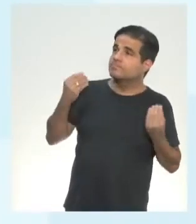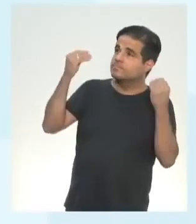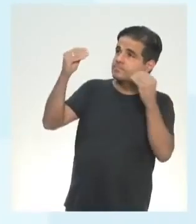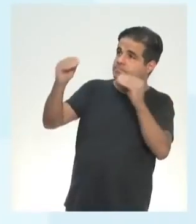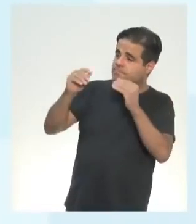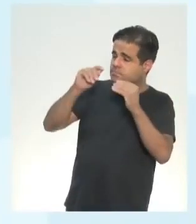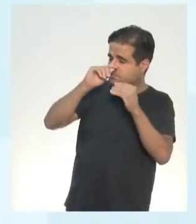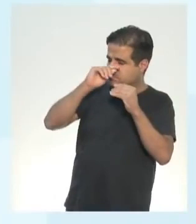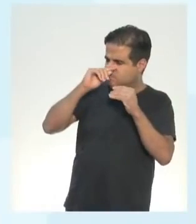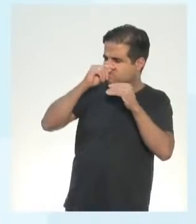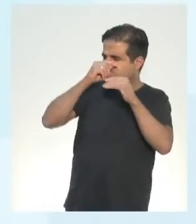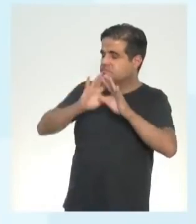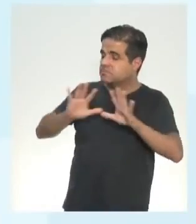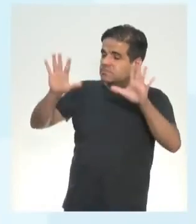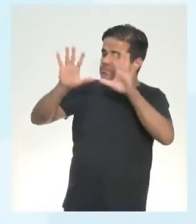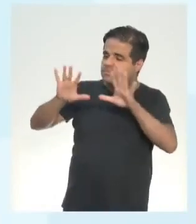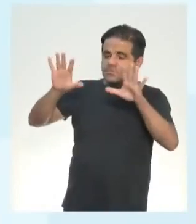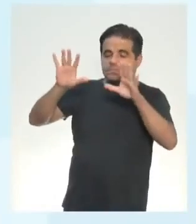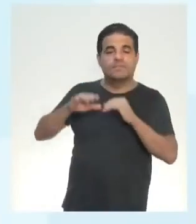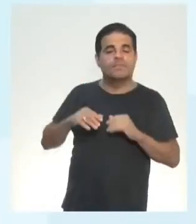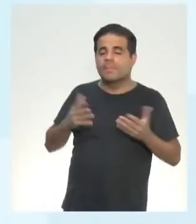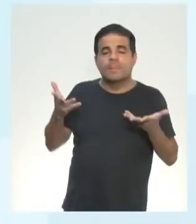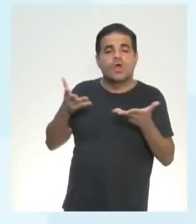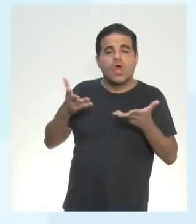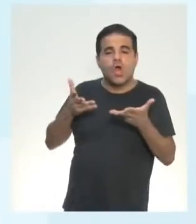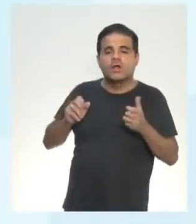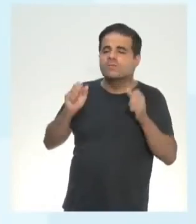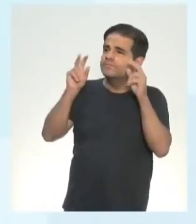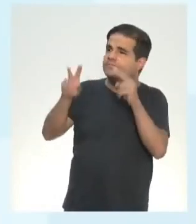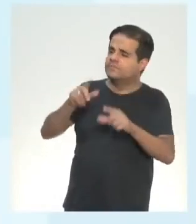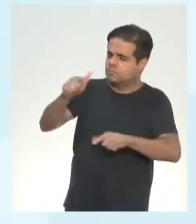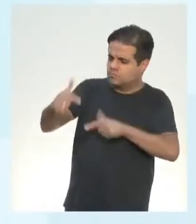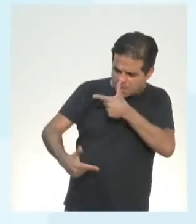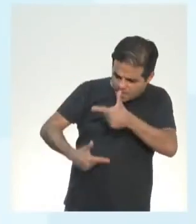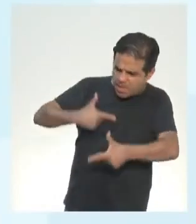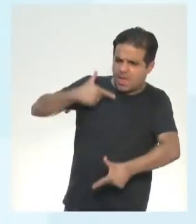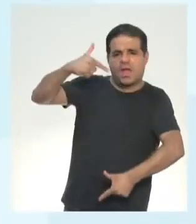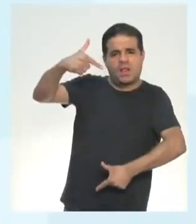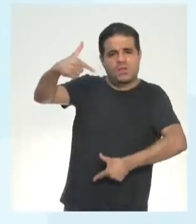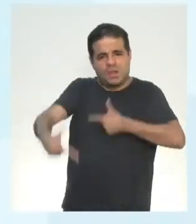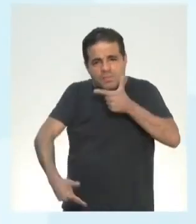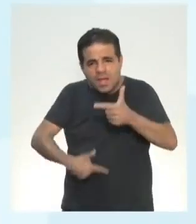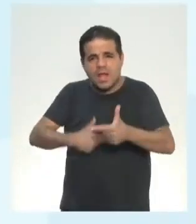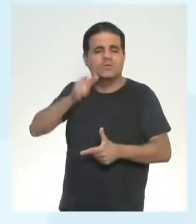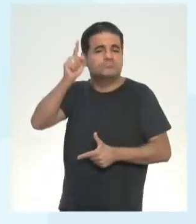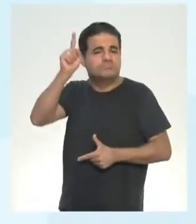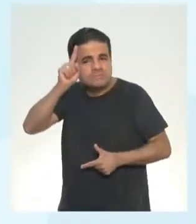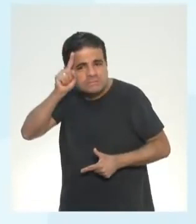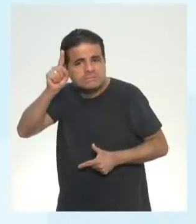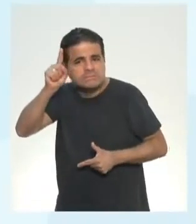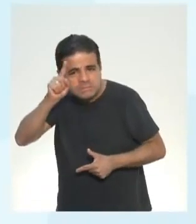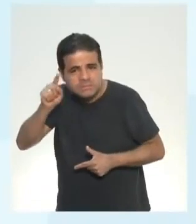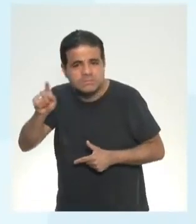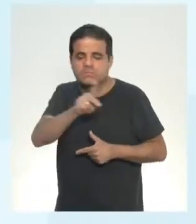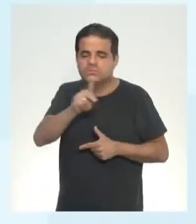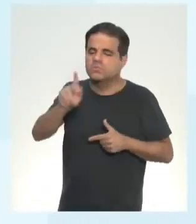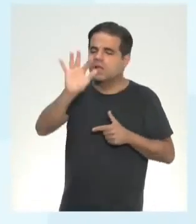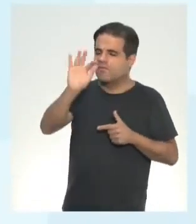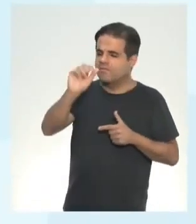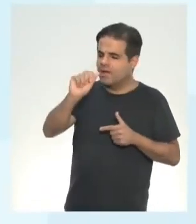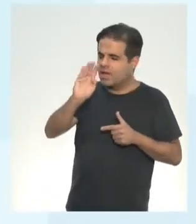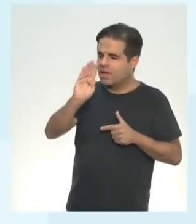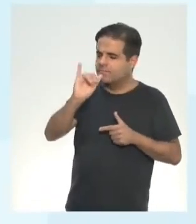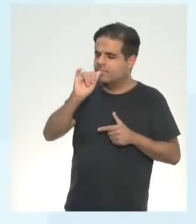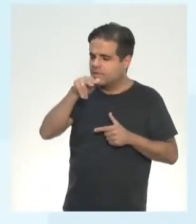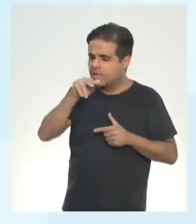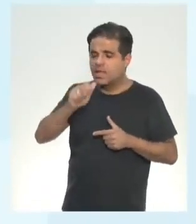essa imagem de agora, né? O trabalho do dia a dia, a professora Fabiana tem falando